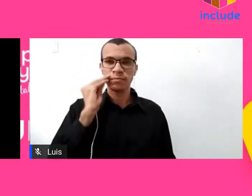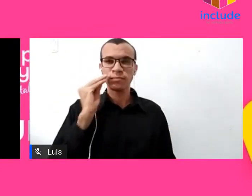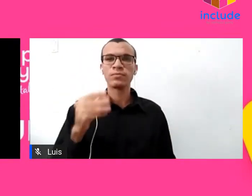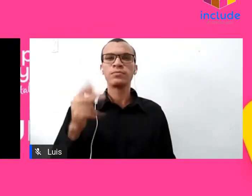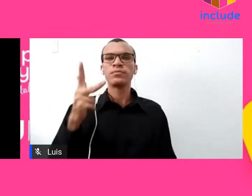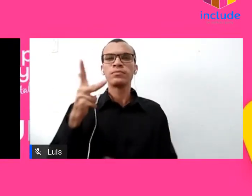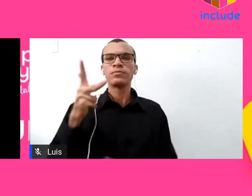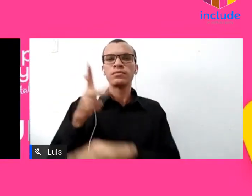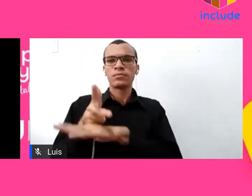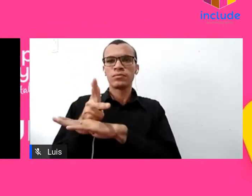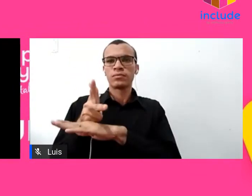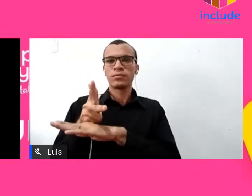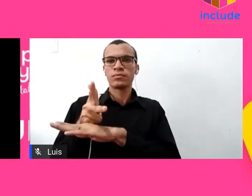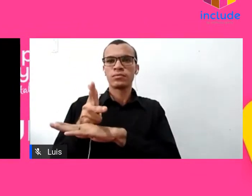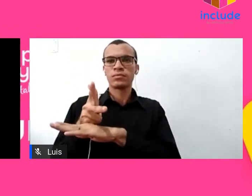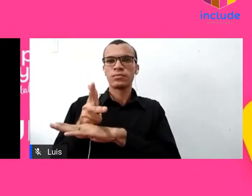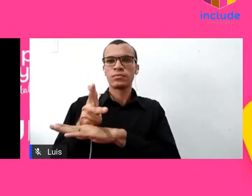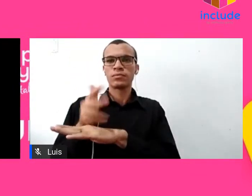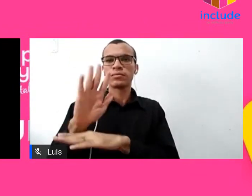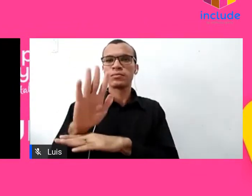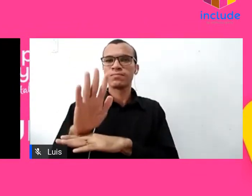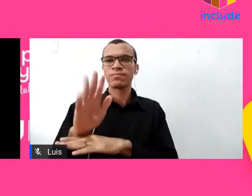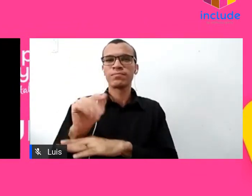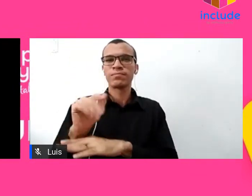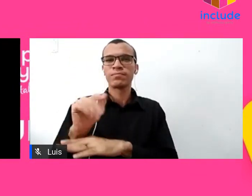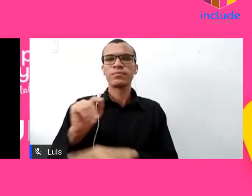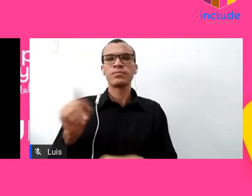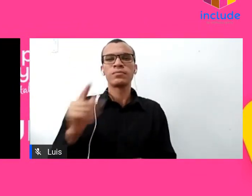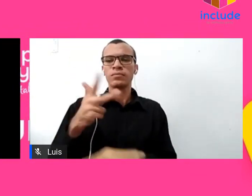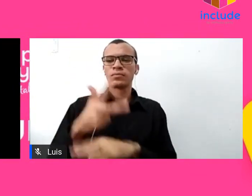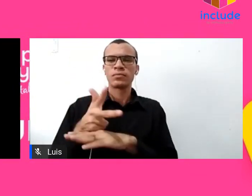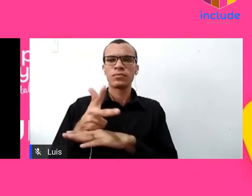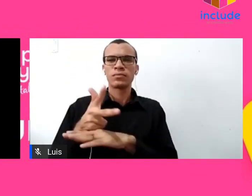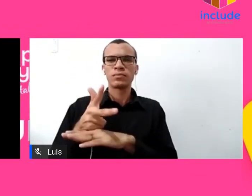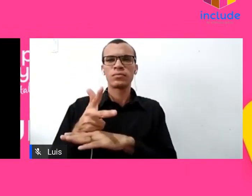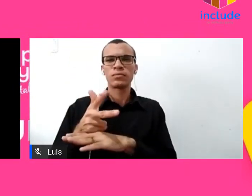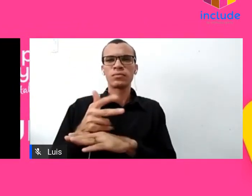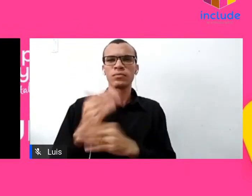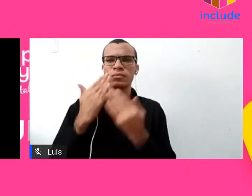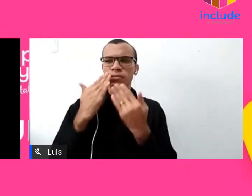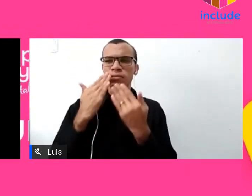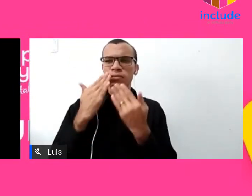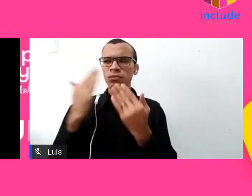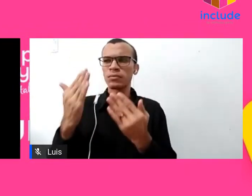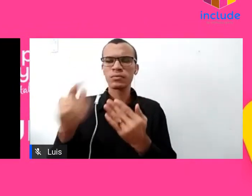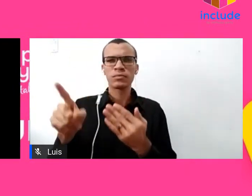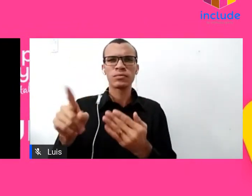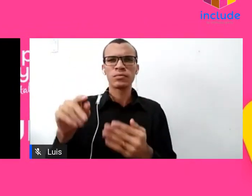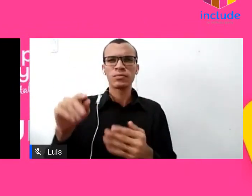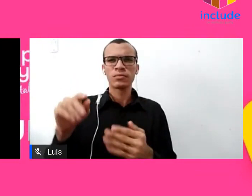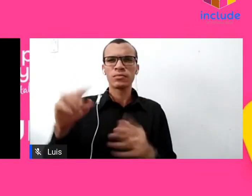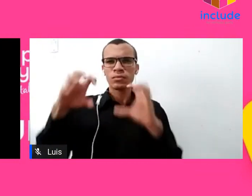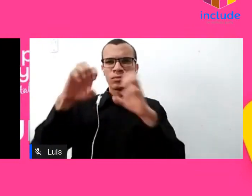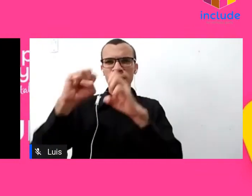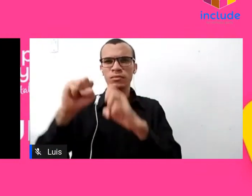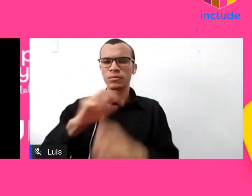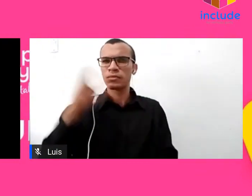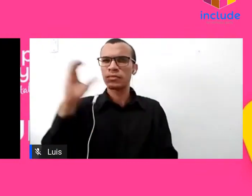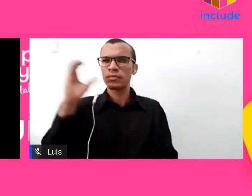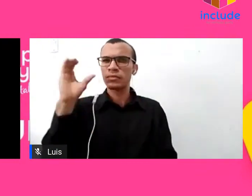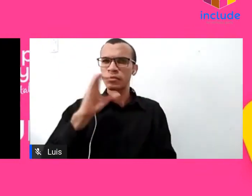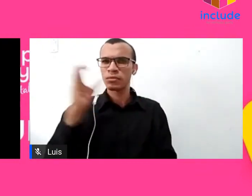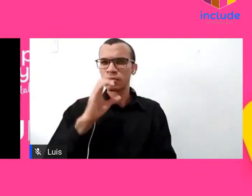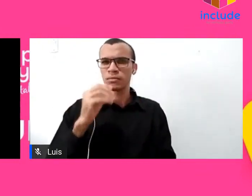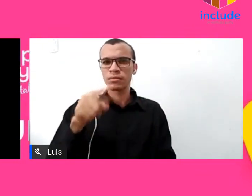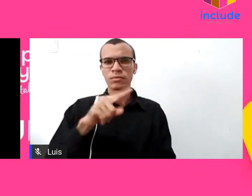mas por algum motivo ela está fazendo uma sombra. Então, eu vou mostrar de forma rápida aqui para vocês verem,